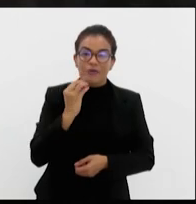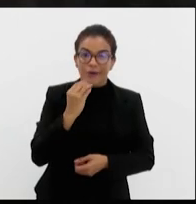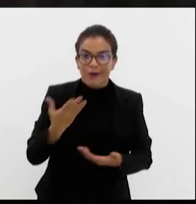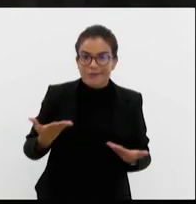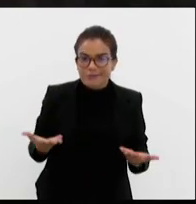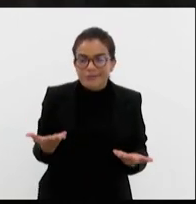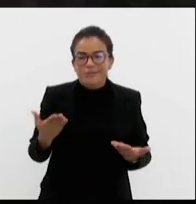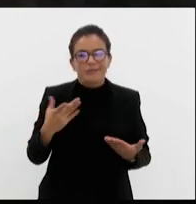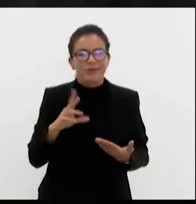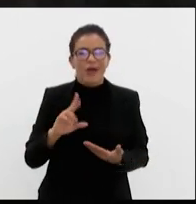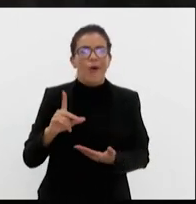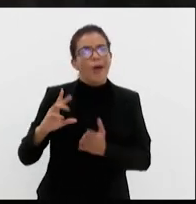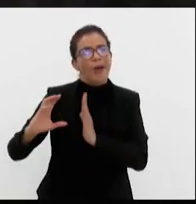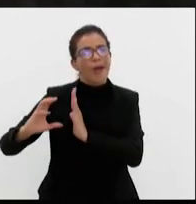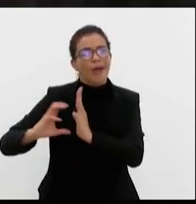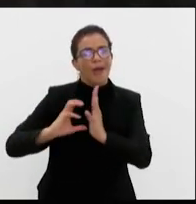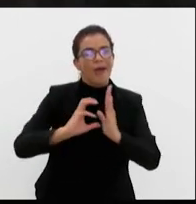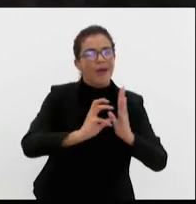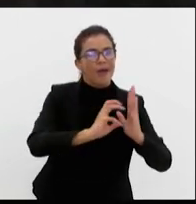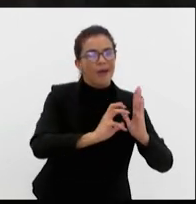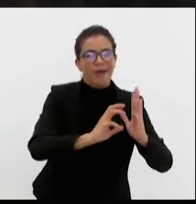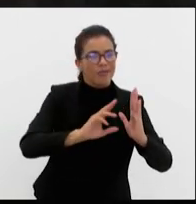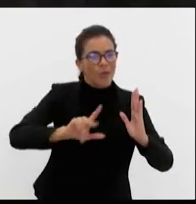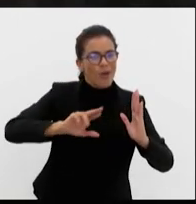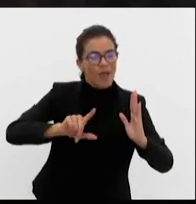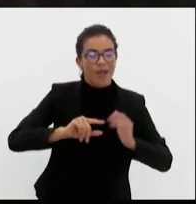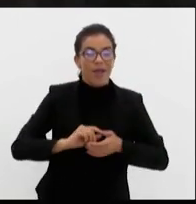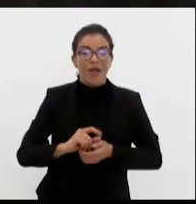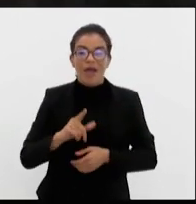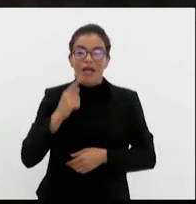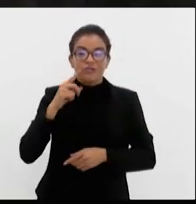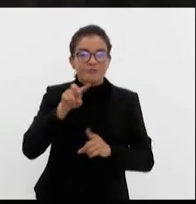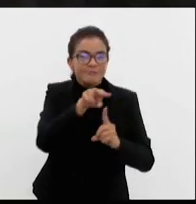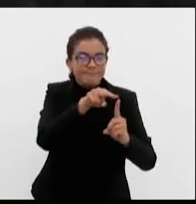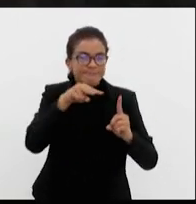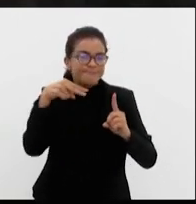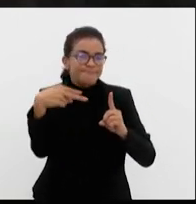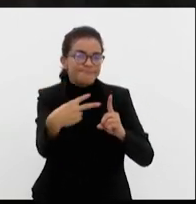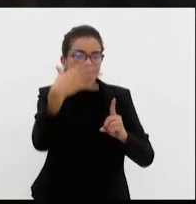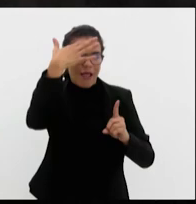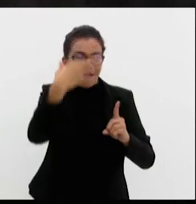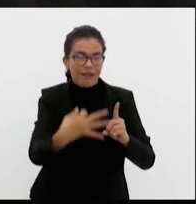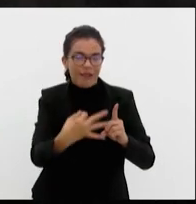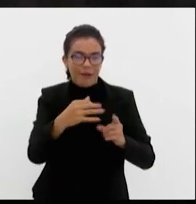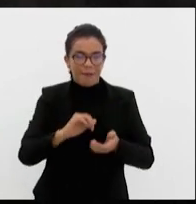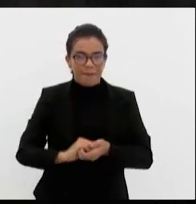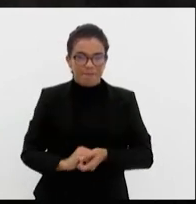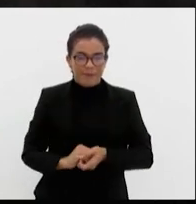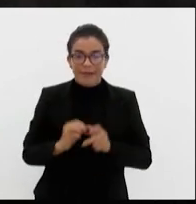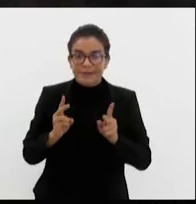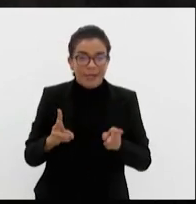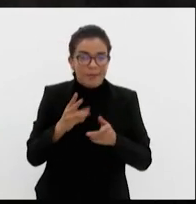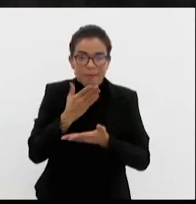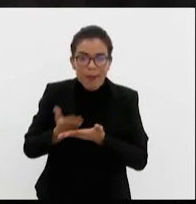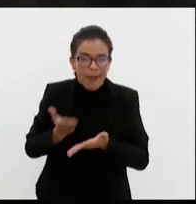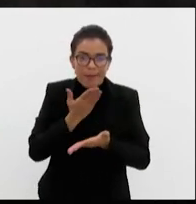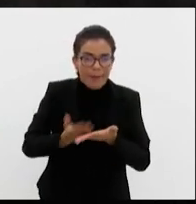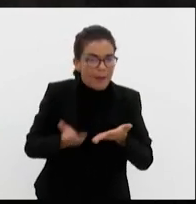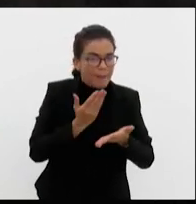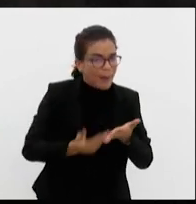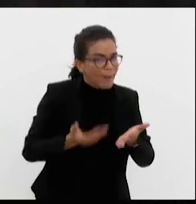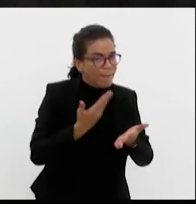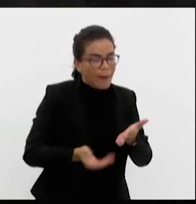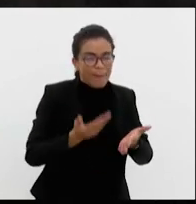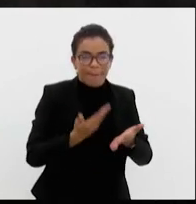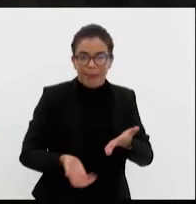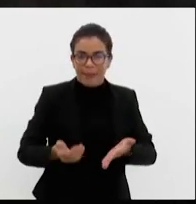não é questão do partido político, é questão de concepção. E a gente entra num jogo sempre perdendo.